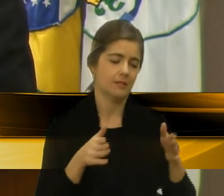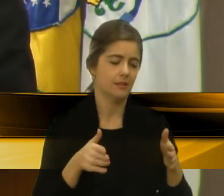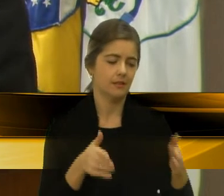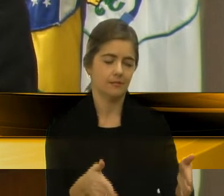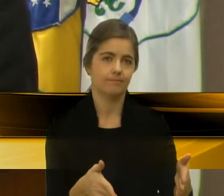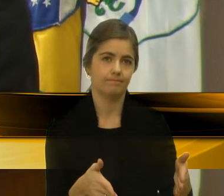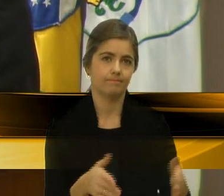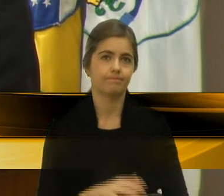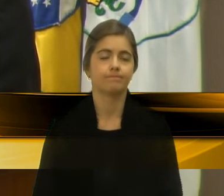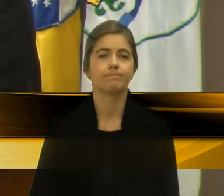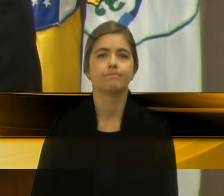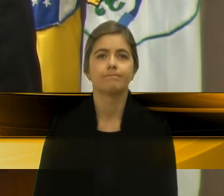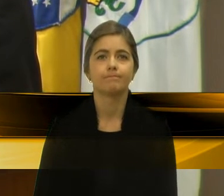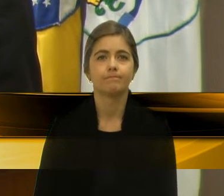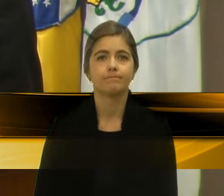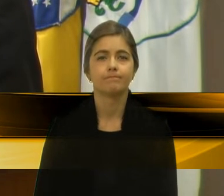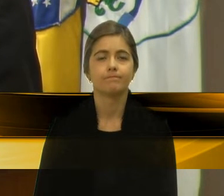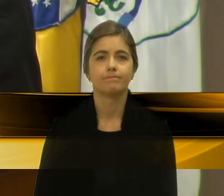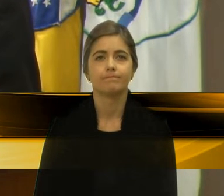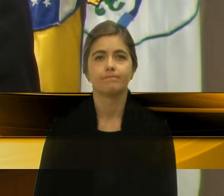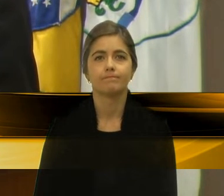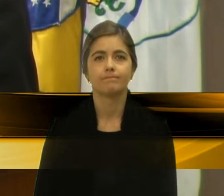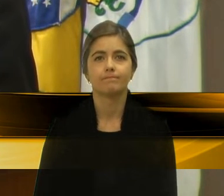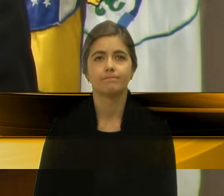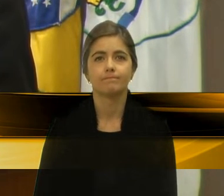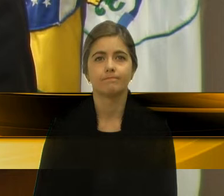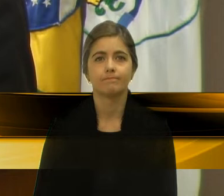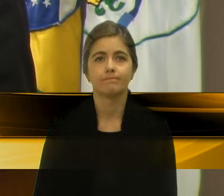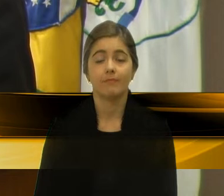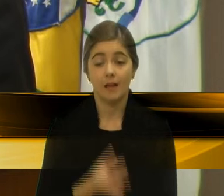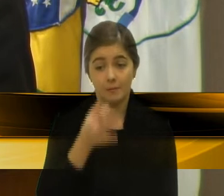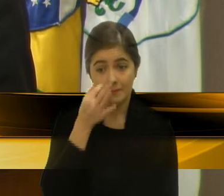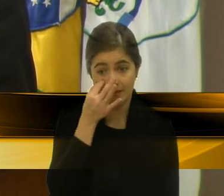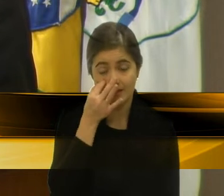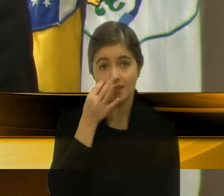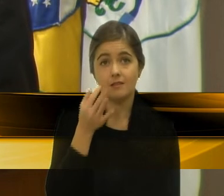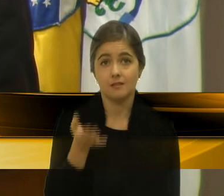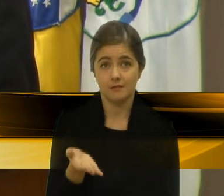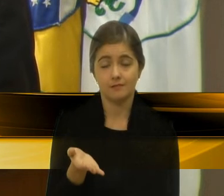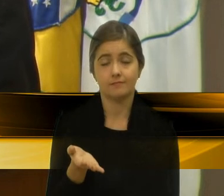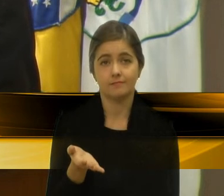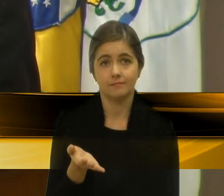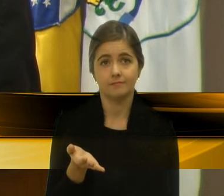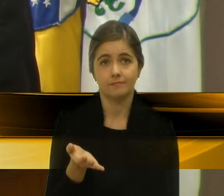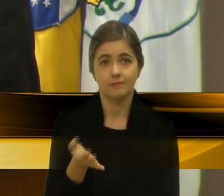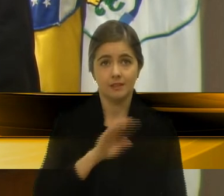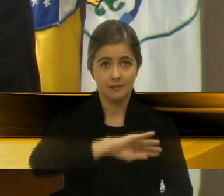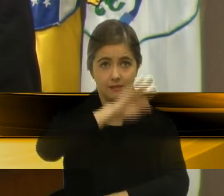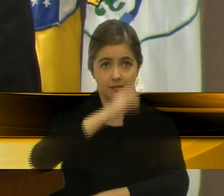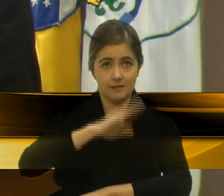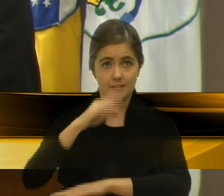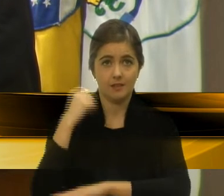A presença dos religiosos na Serra Gaúcha remete então ao ano de